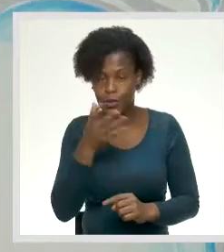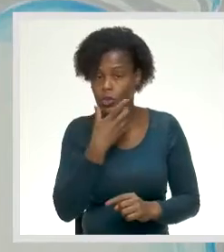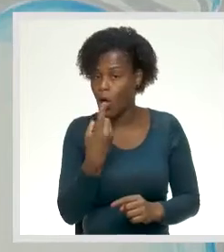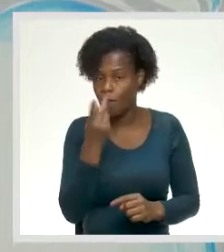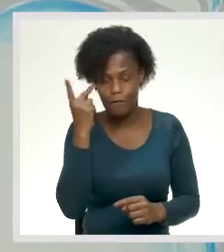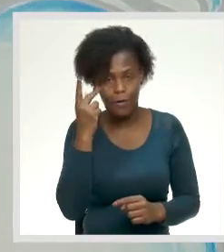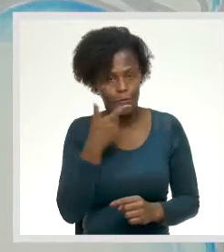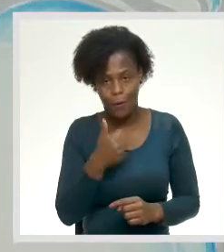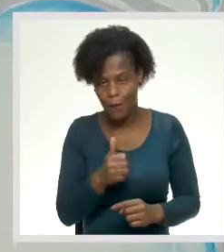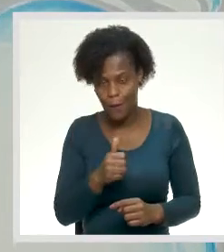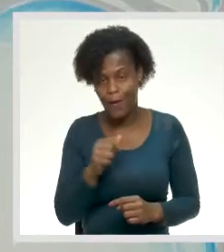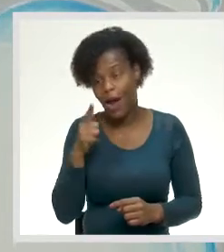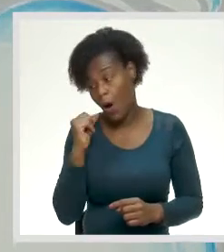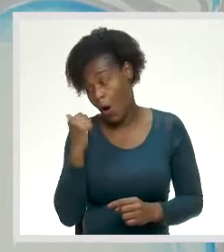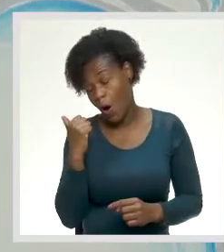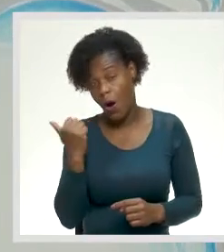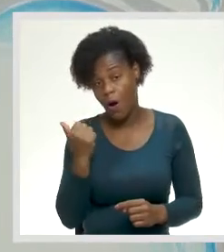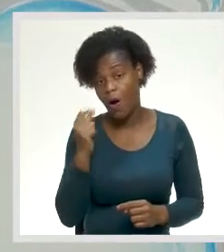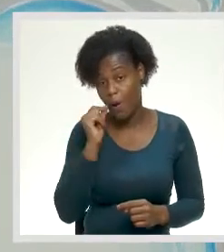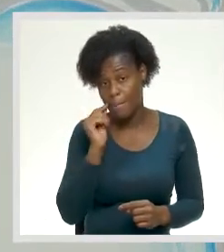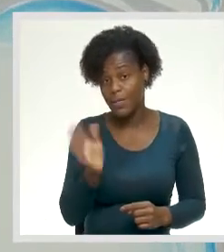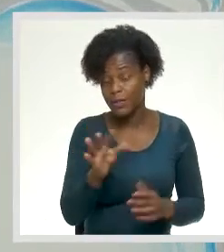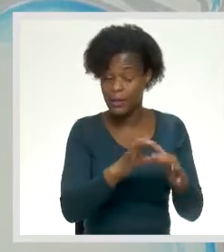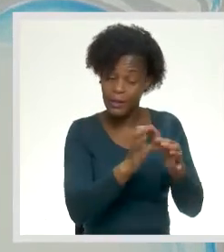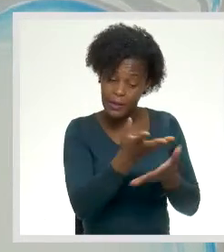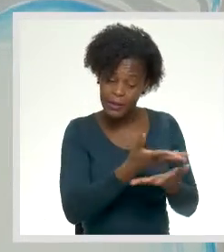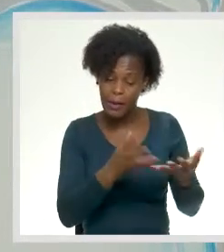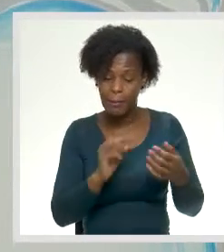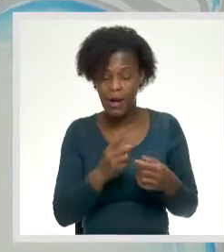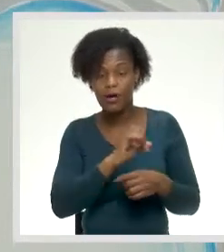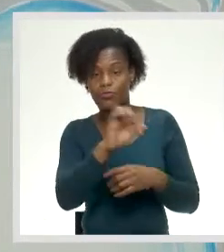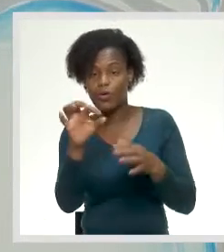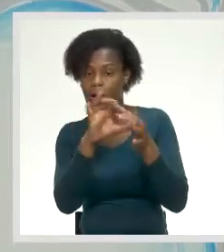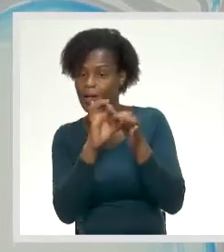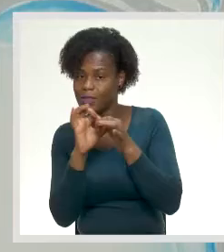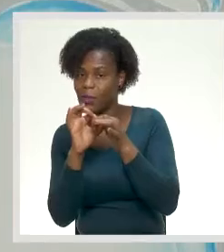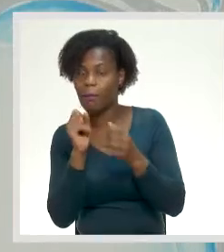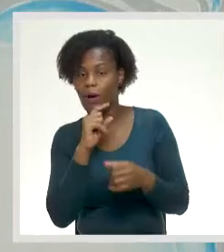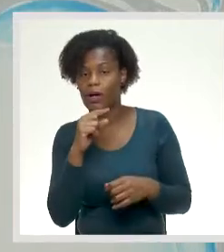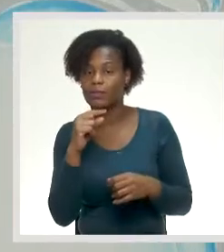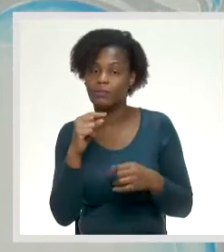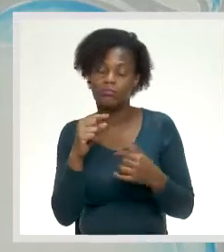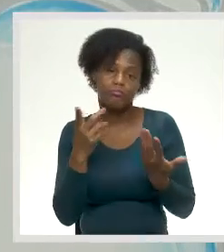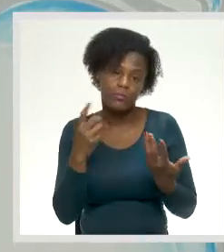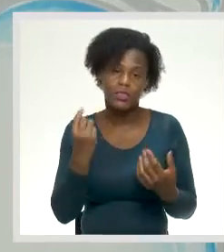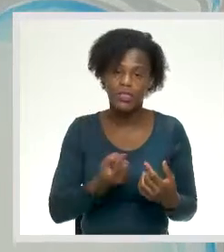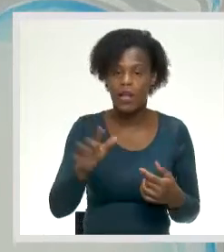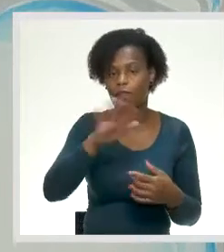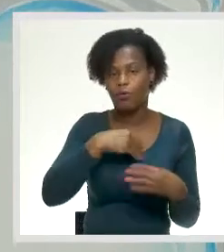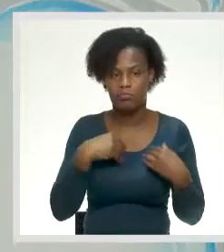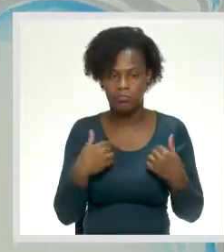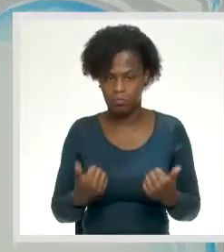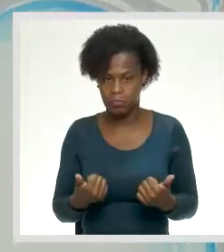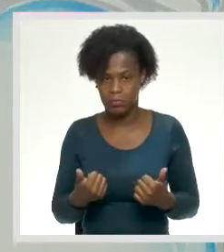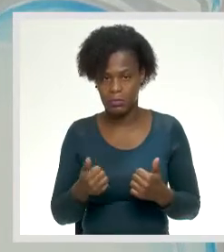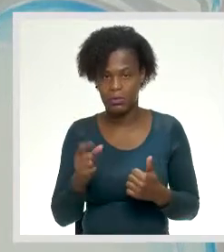viver sozinho, ele terá que se relacionar. E para que a sua relação possa se dar de uma forma